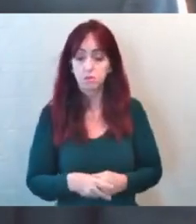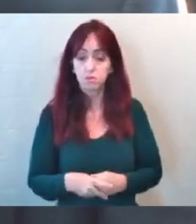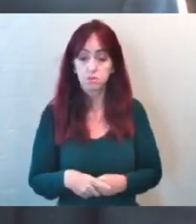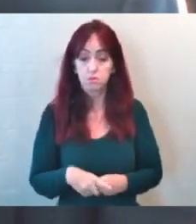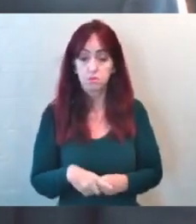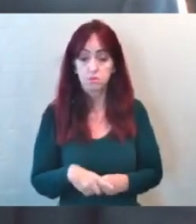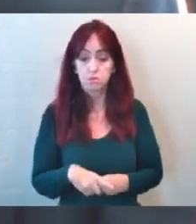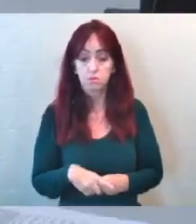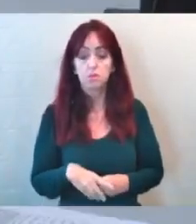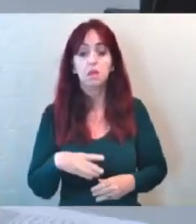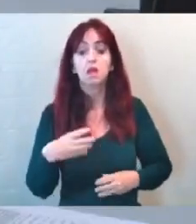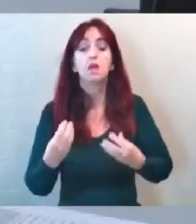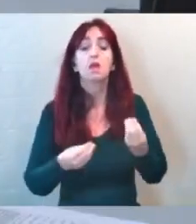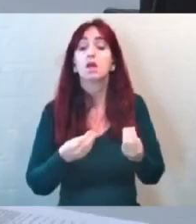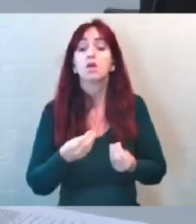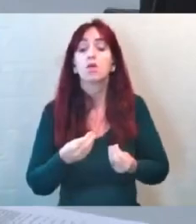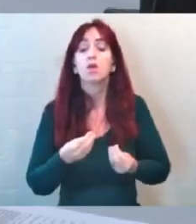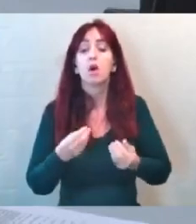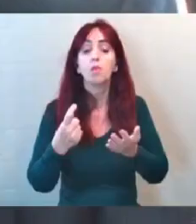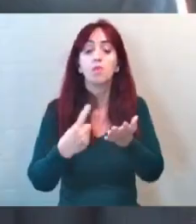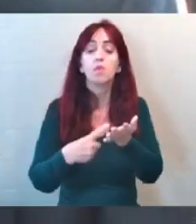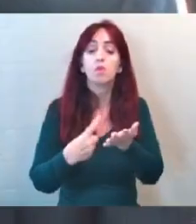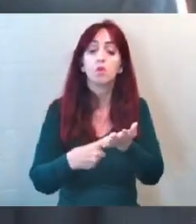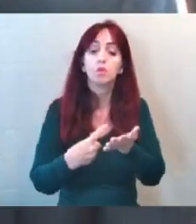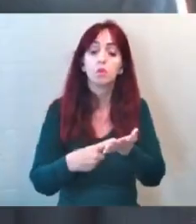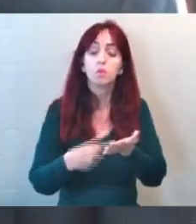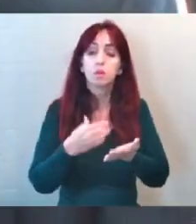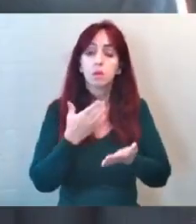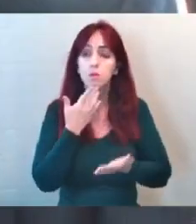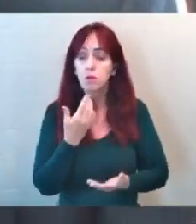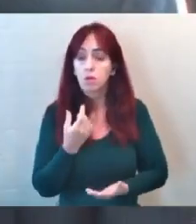que ficou determinado qual era o valor a ser devolvido?